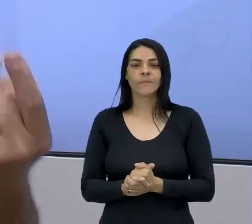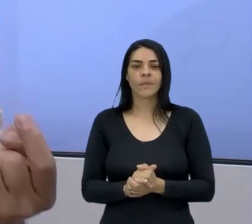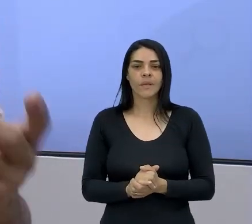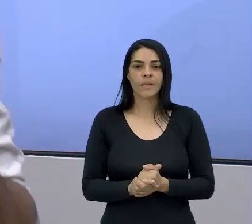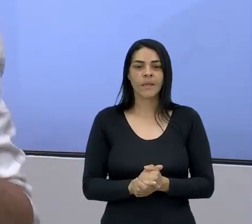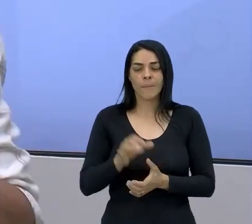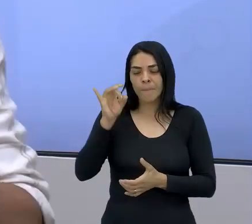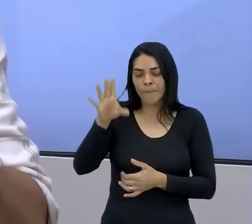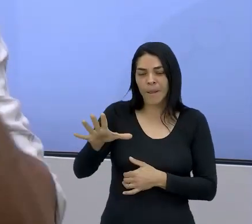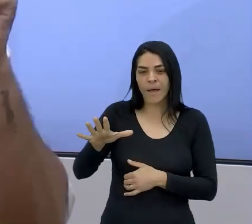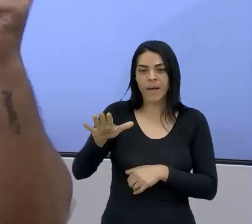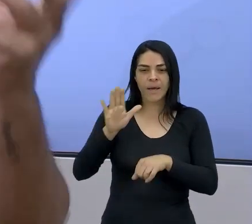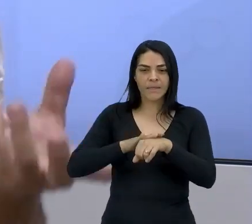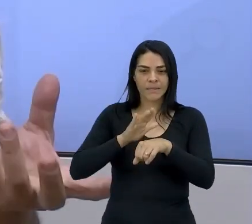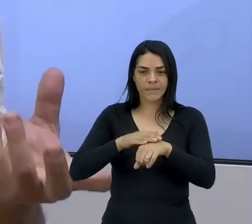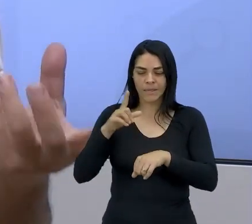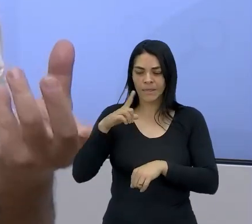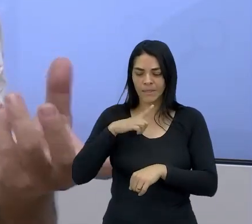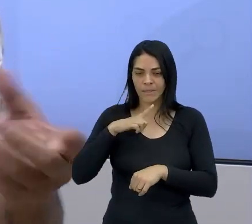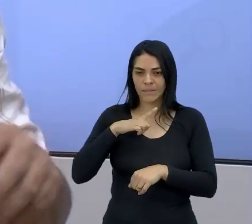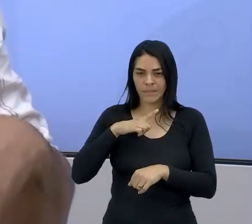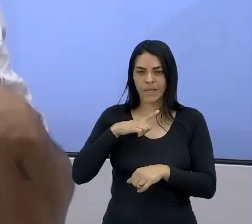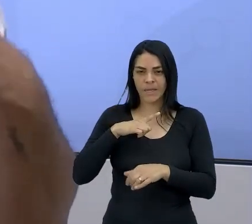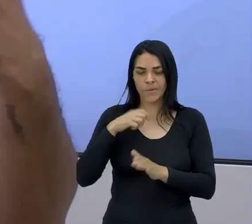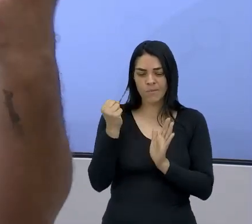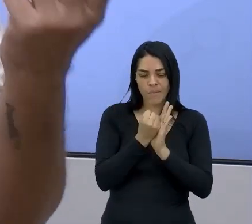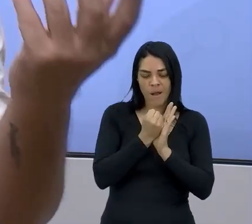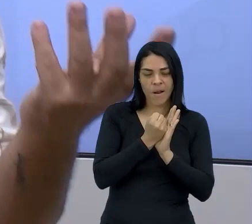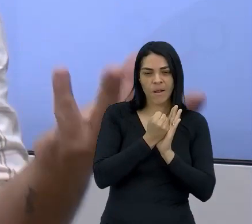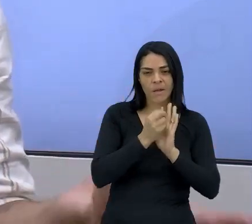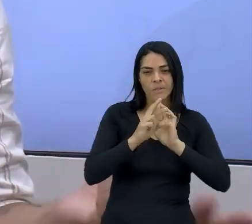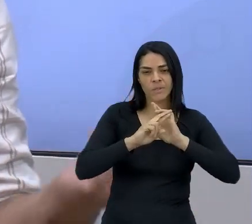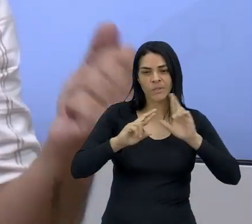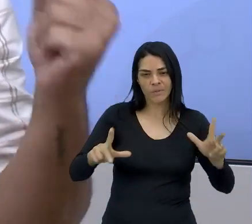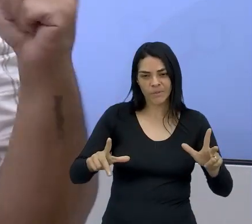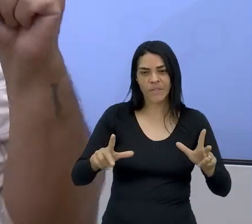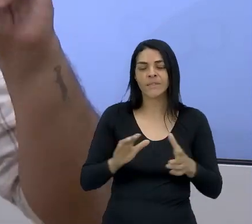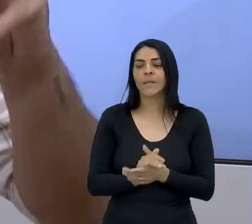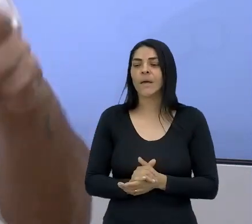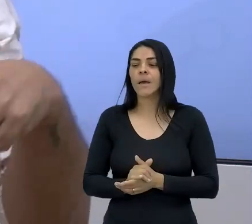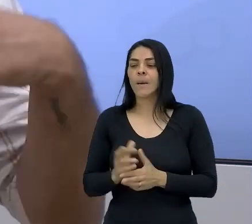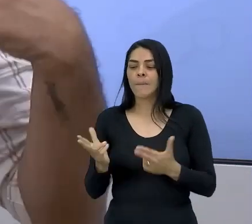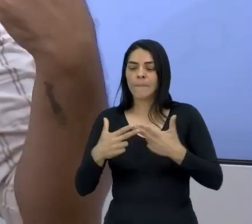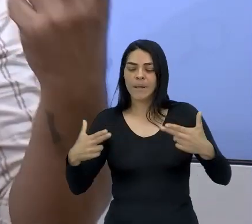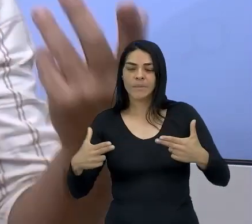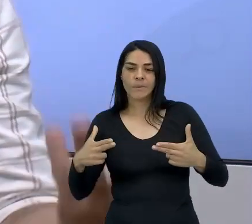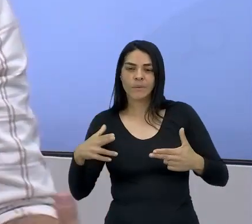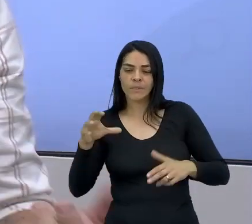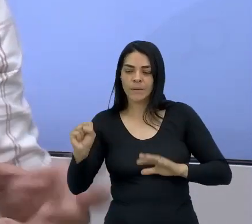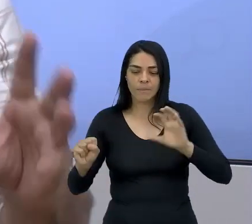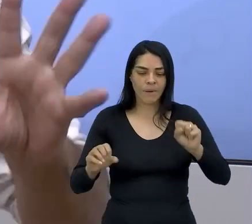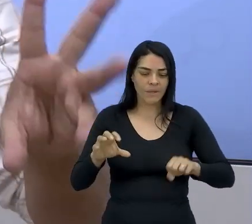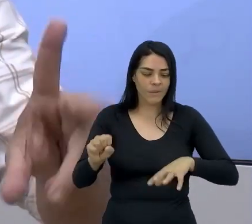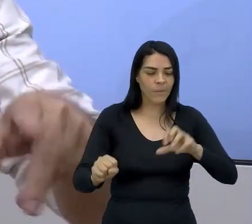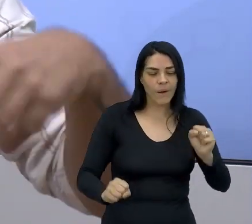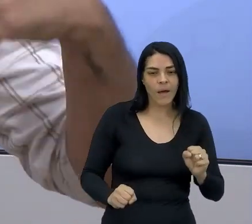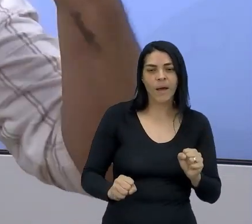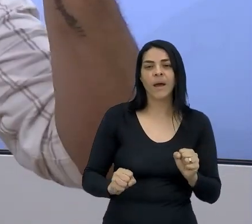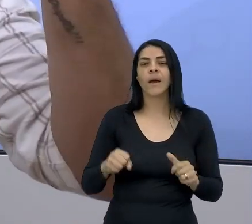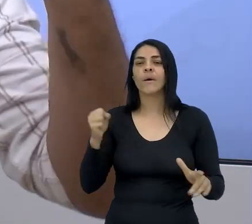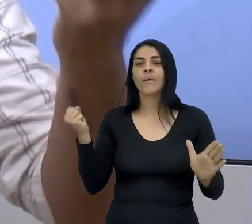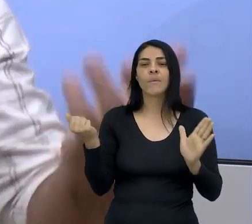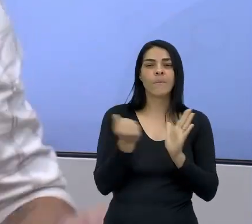ação, nós temos um símbolo diferente, né? Então a gente tem um símbolo para processos manuais, um símbolo para resultado, um símbolo